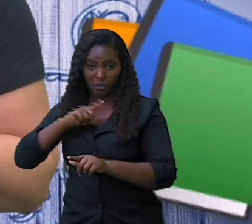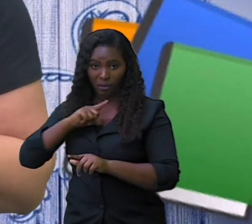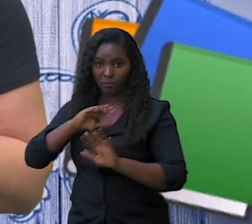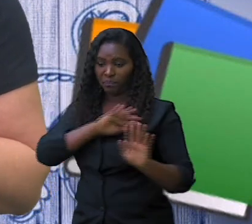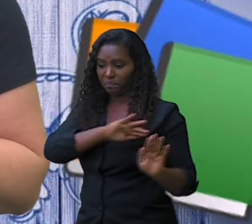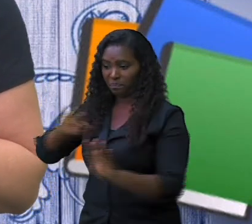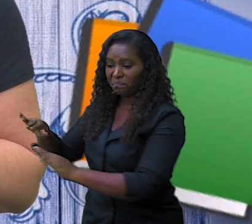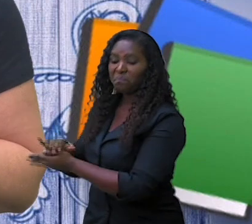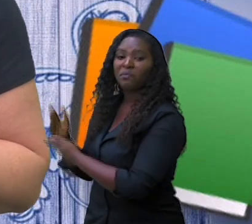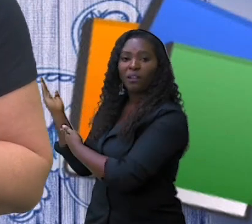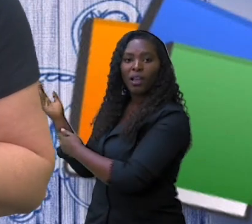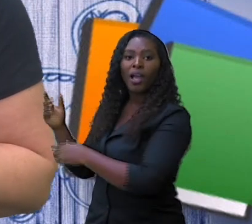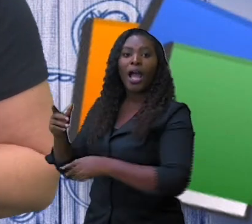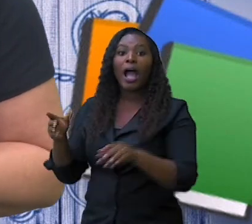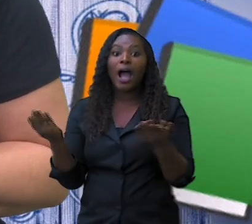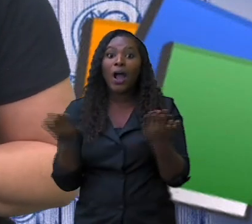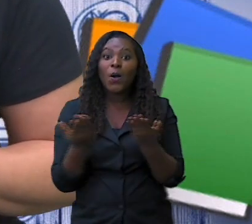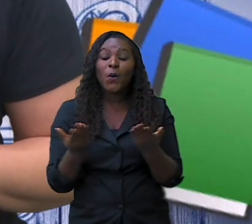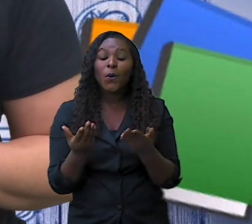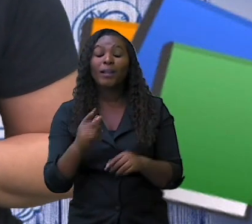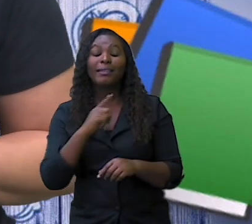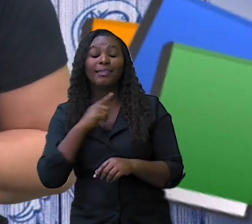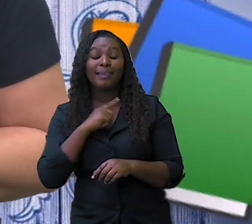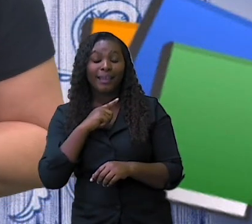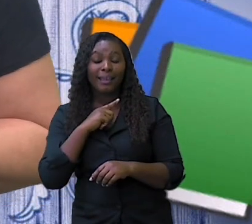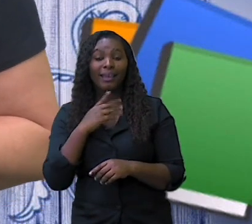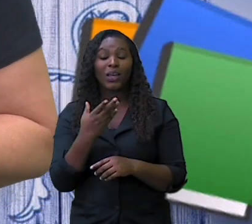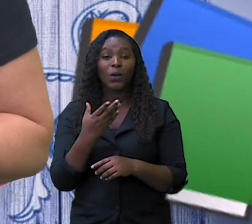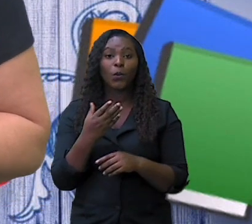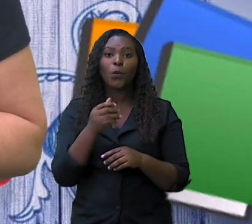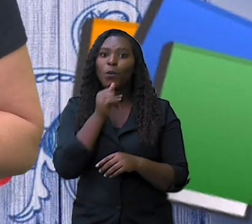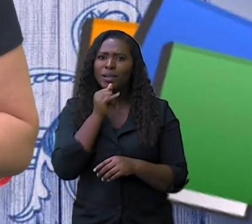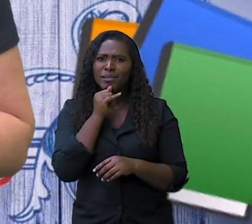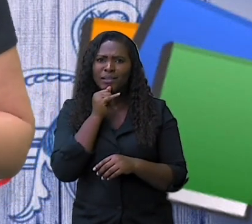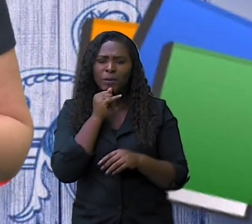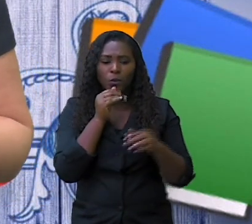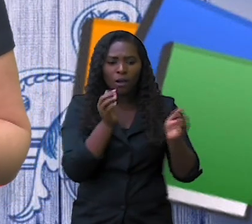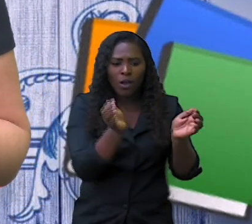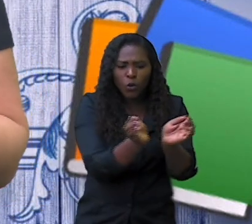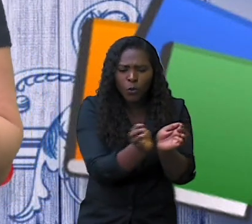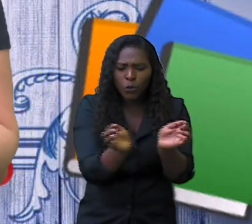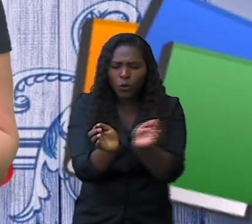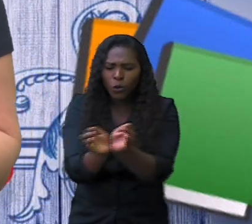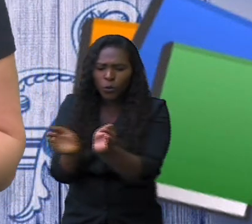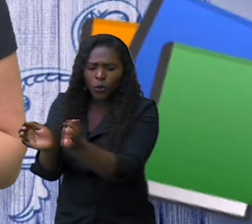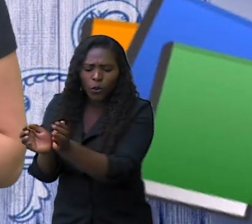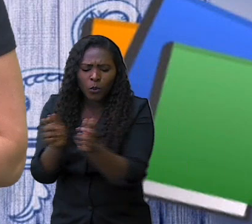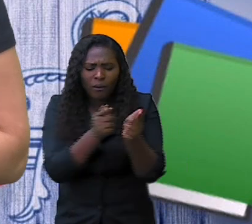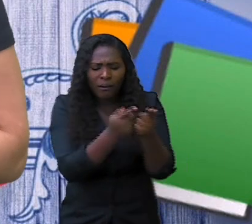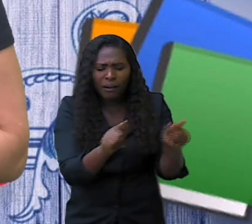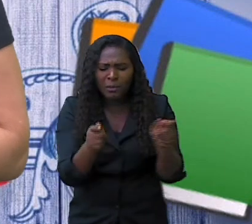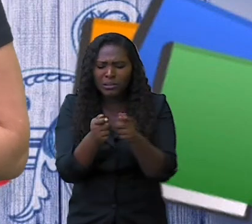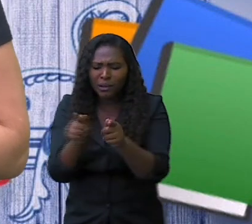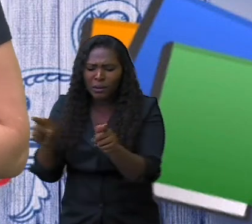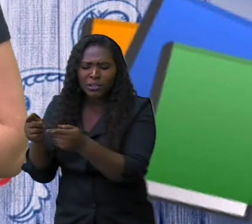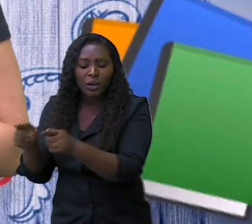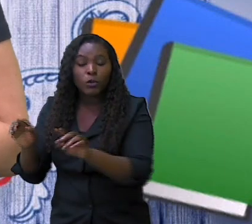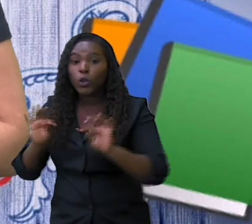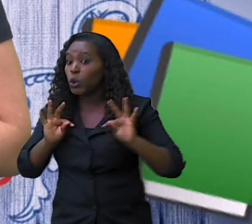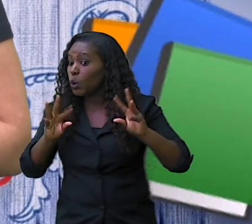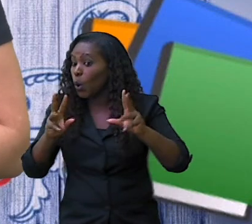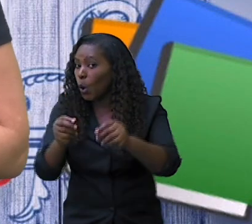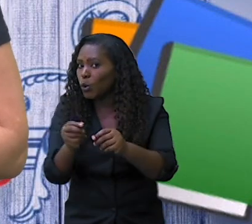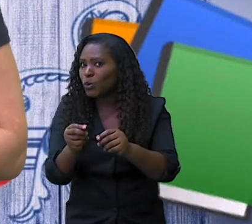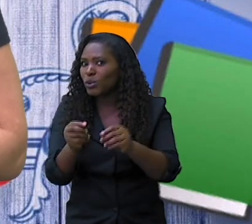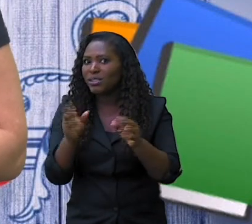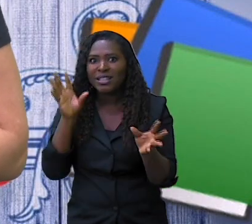classes gramaticais em uma única oração. Vamos ler, então. As suas duas amigas